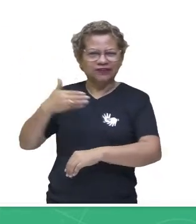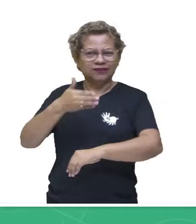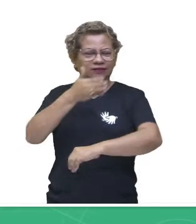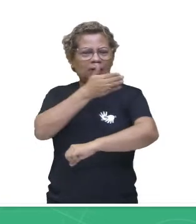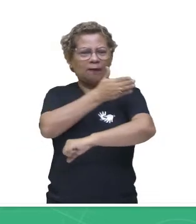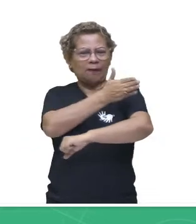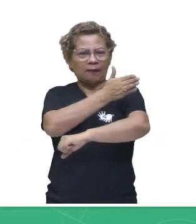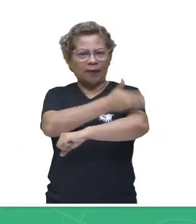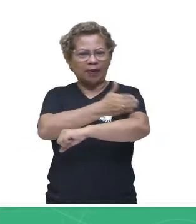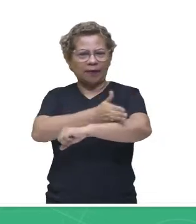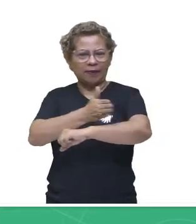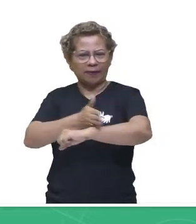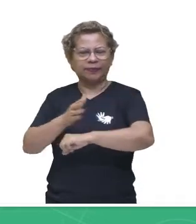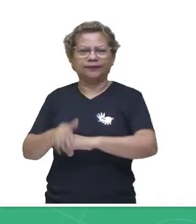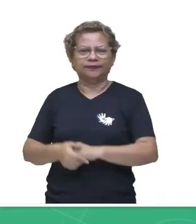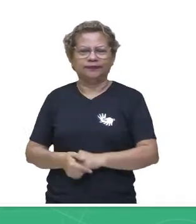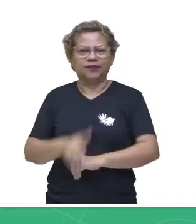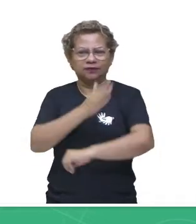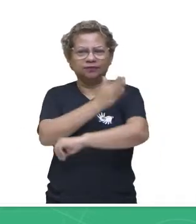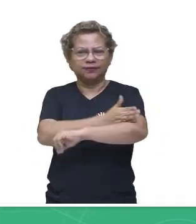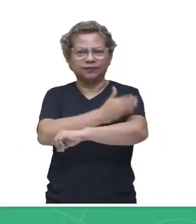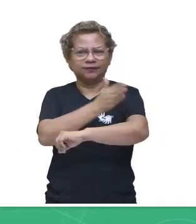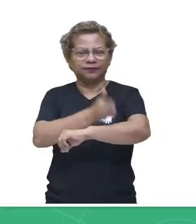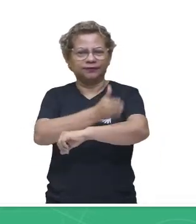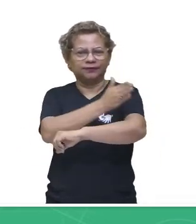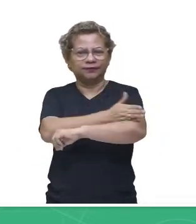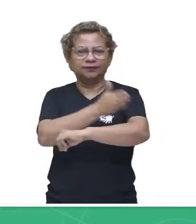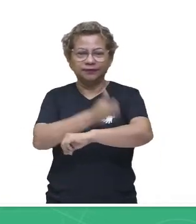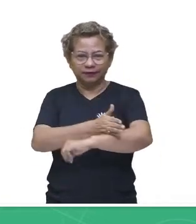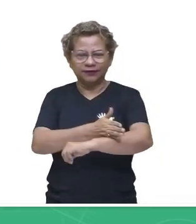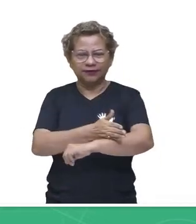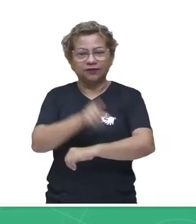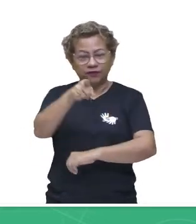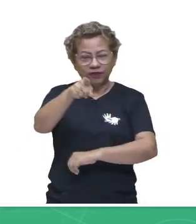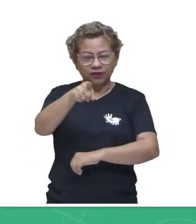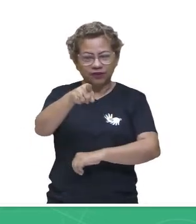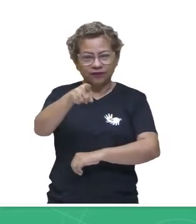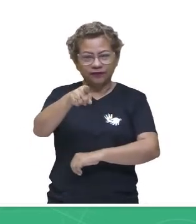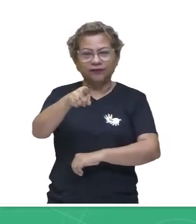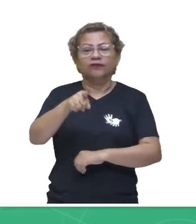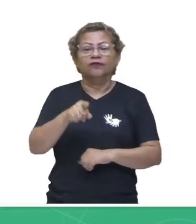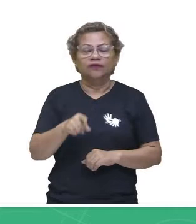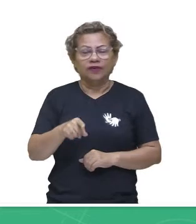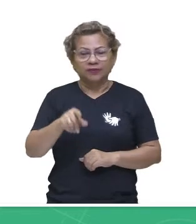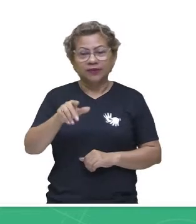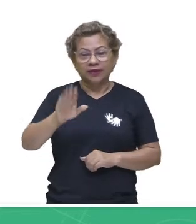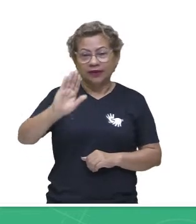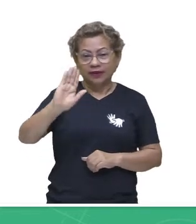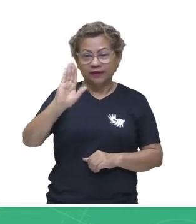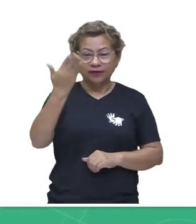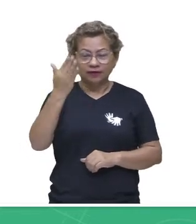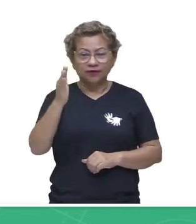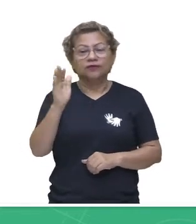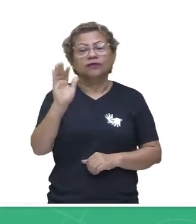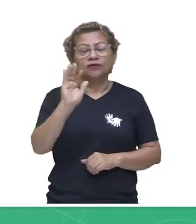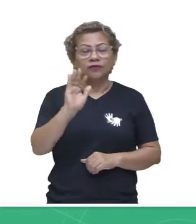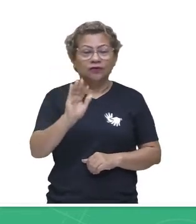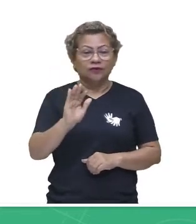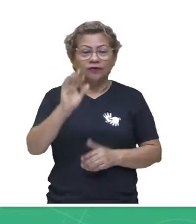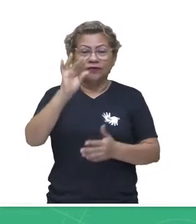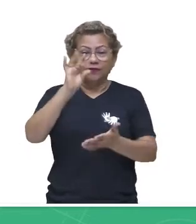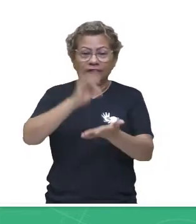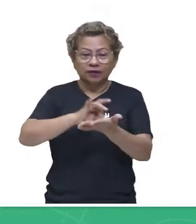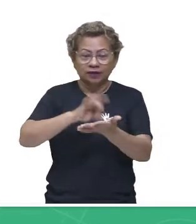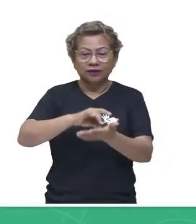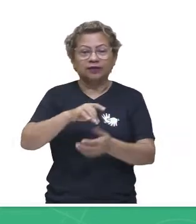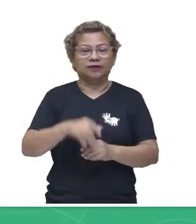os parênteses, e dentro desses parênteses vocês vão colocando aí verdadeiro ou falso. A partir do século XII, por ter